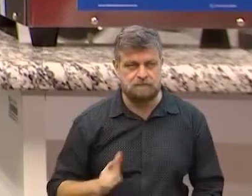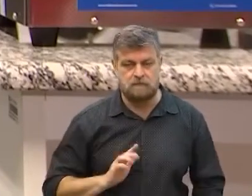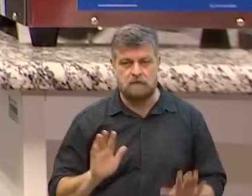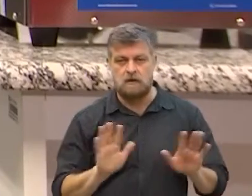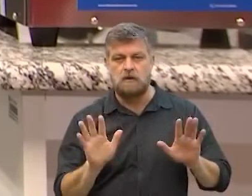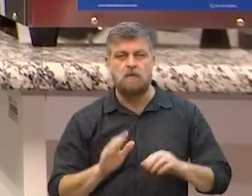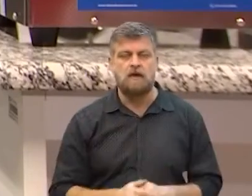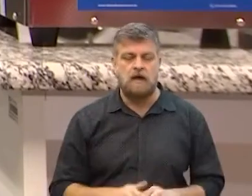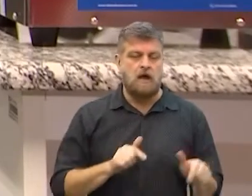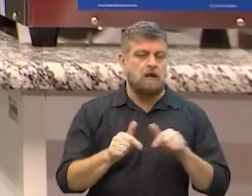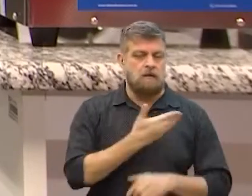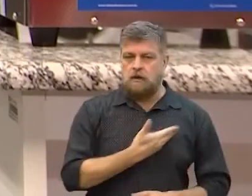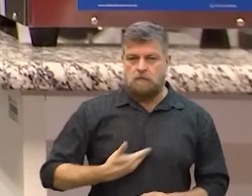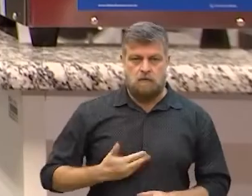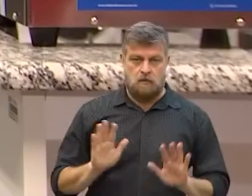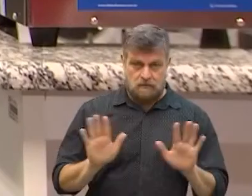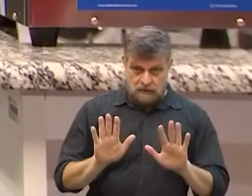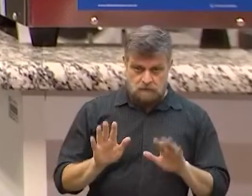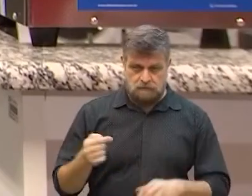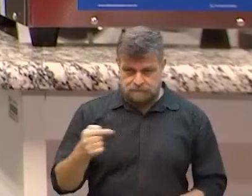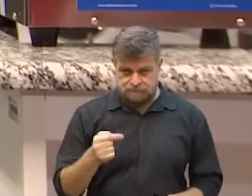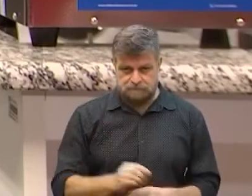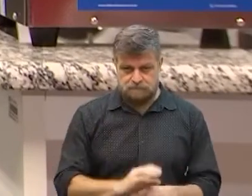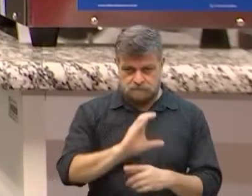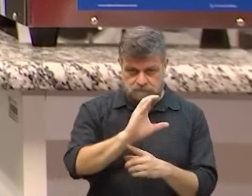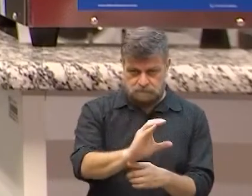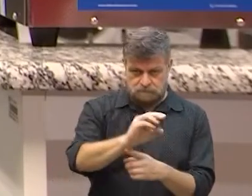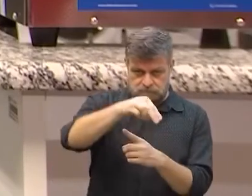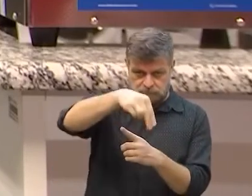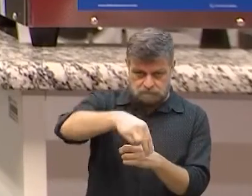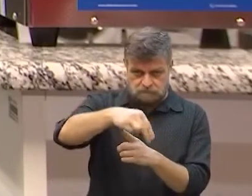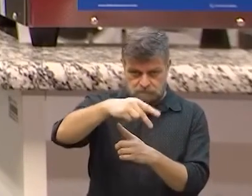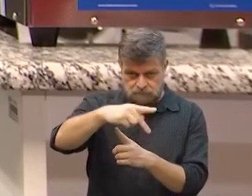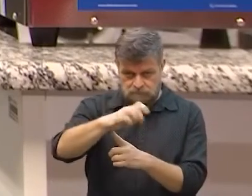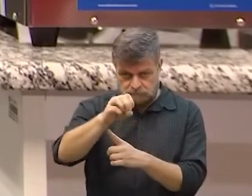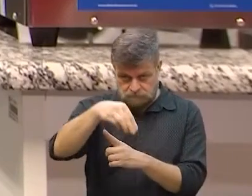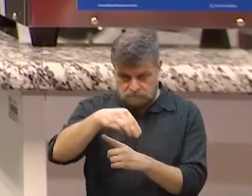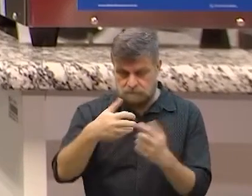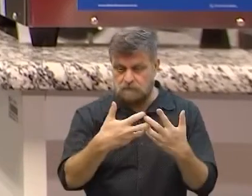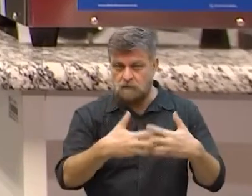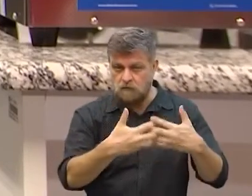é um serviço público assim, mas ele funciona com